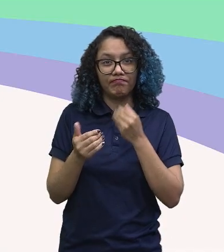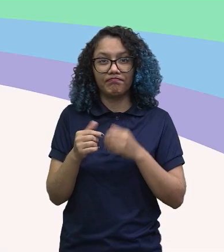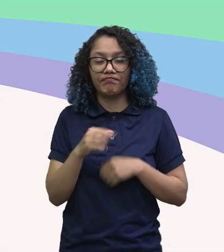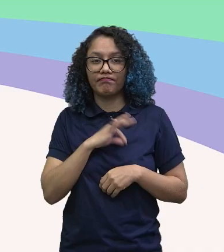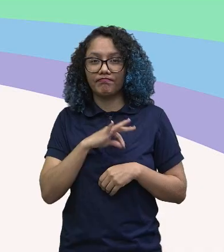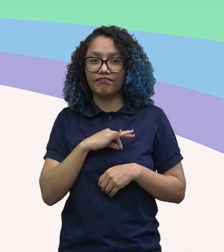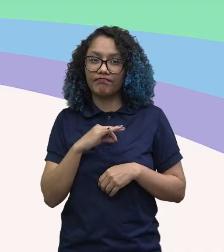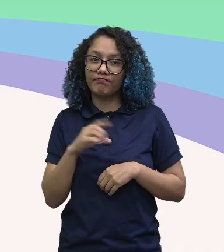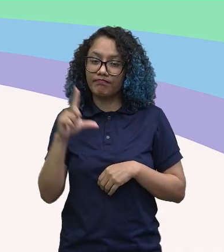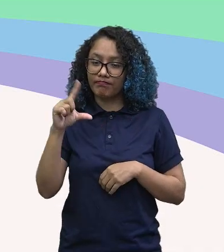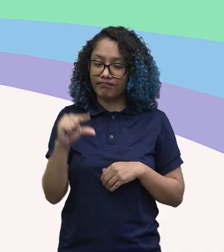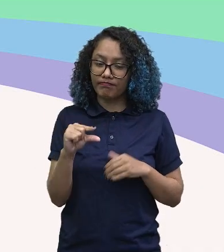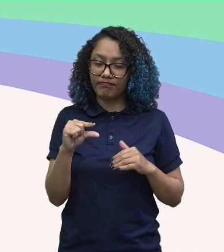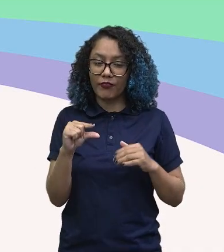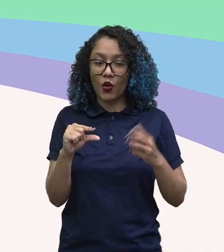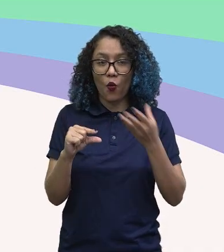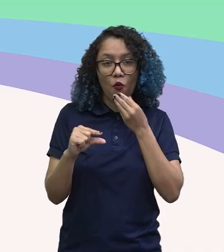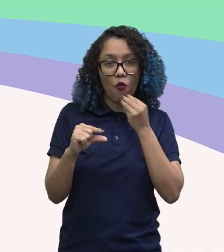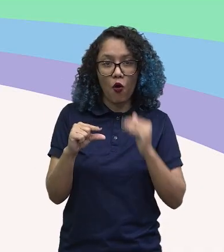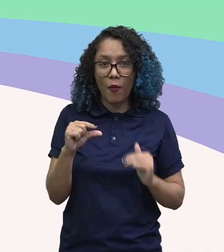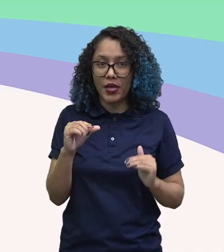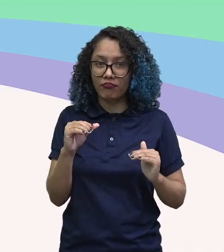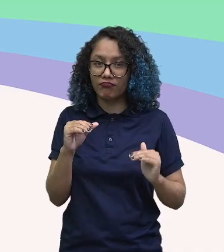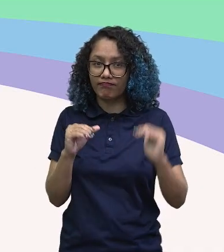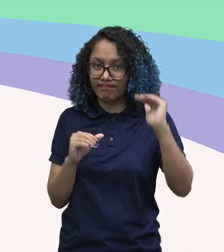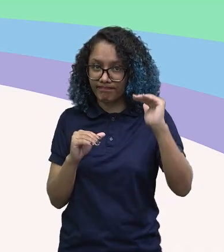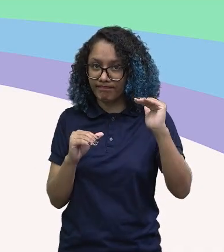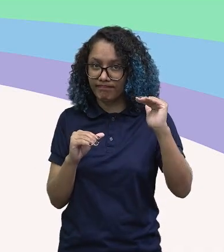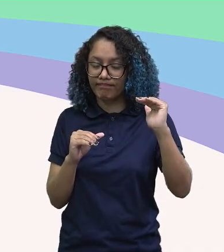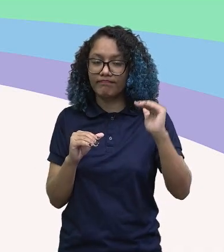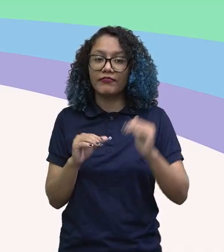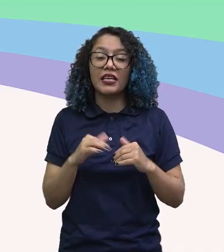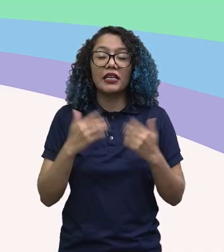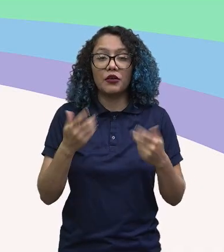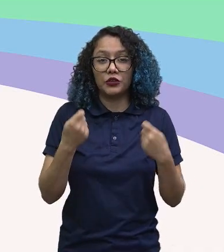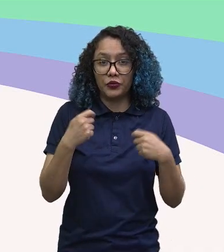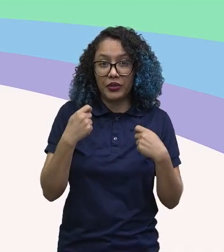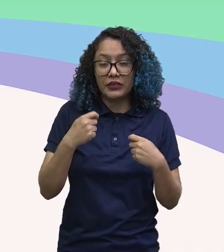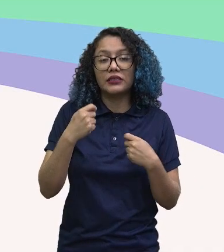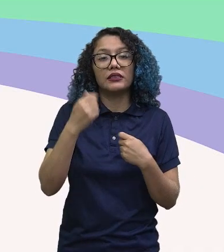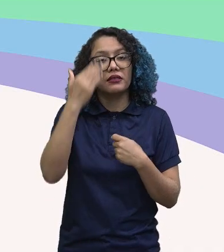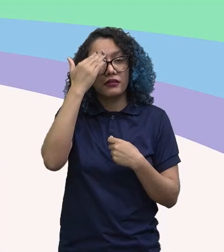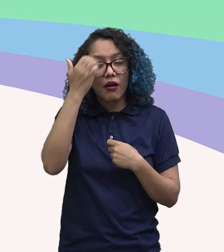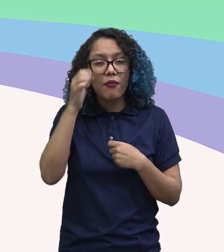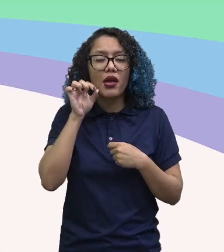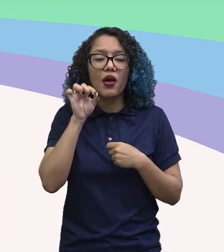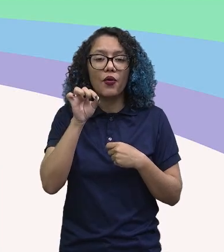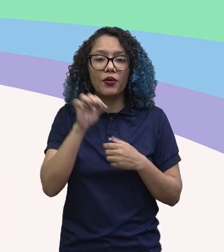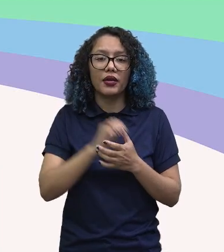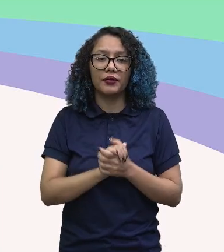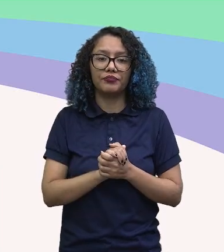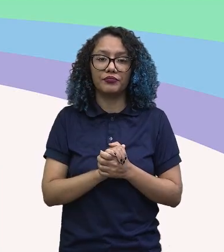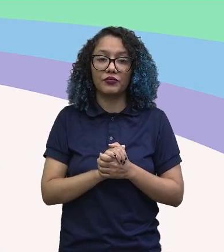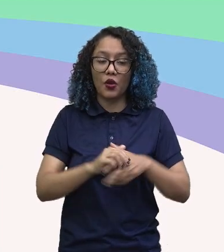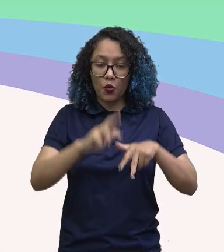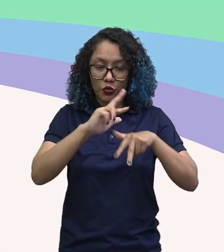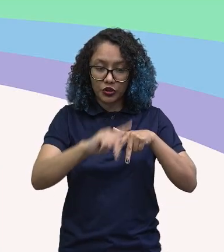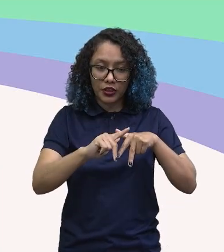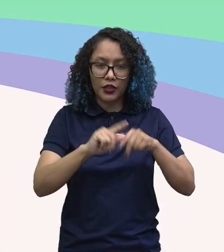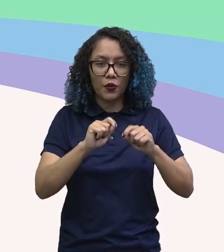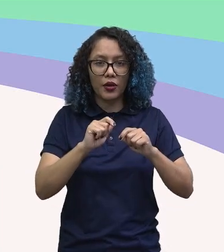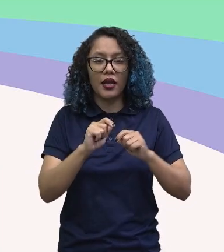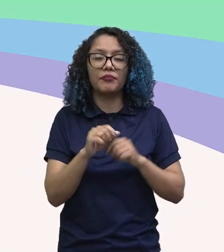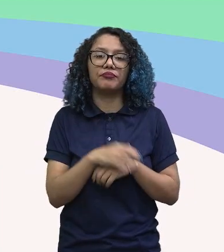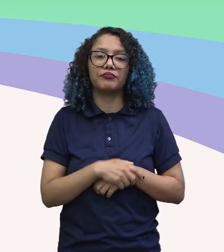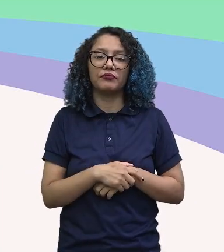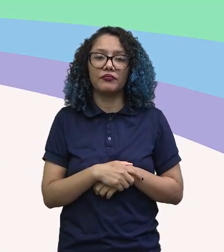trazer a partir daí? A gente tem que entender que a questão do gênero é algo que é socialmente e